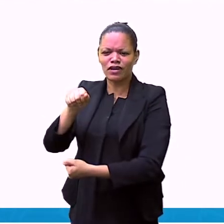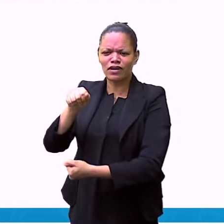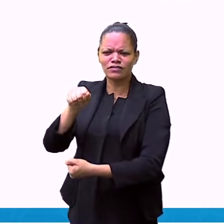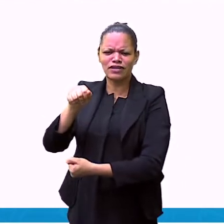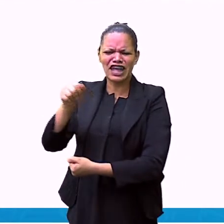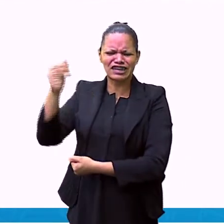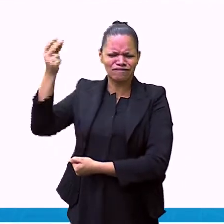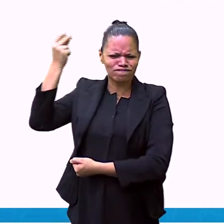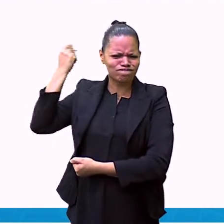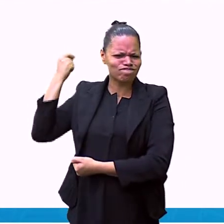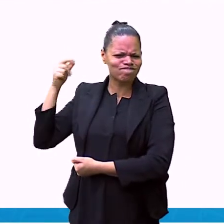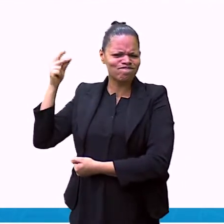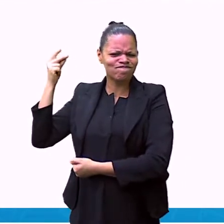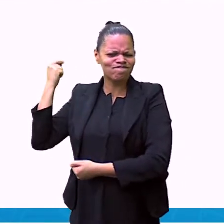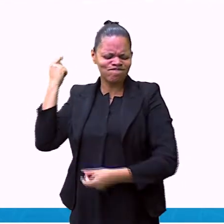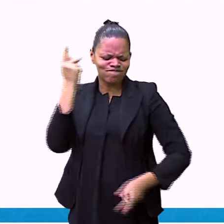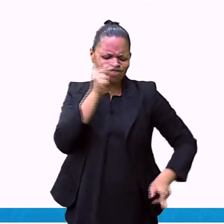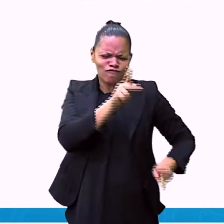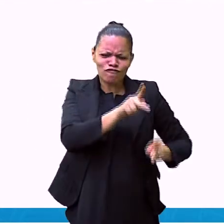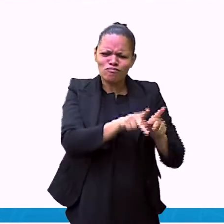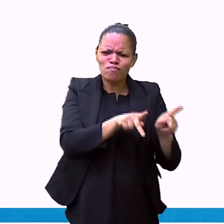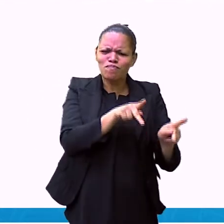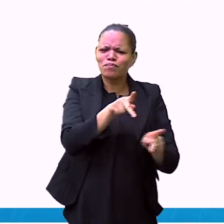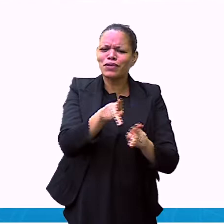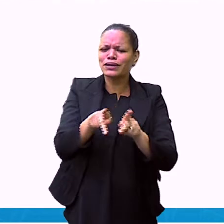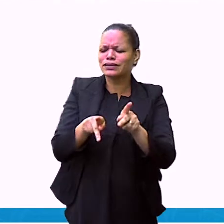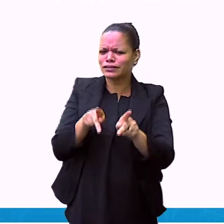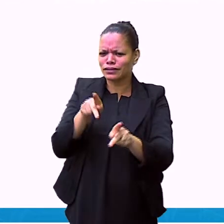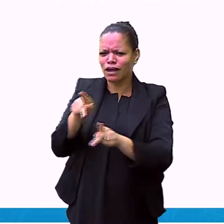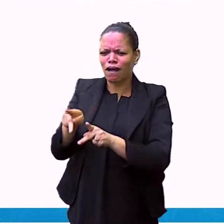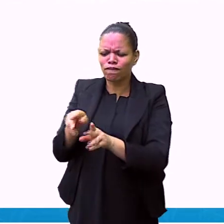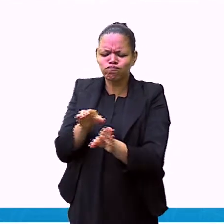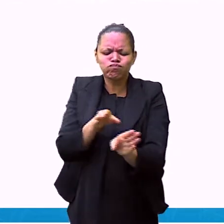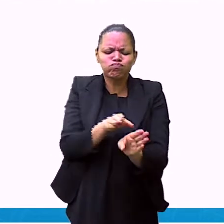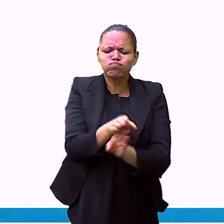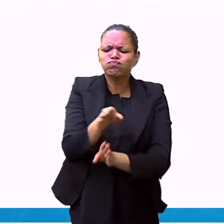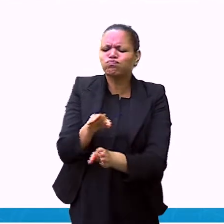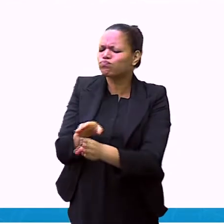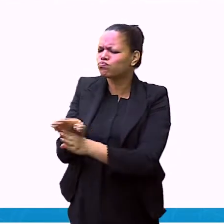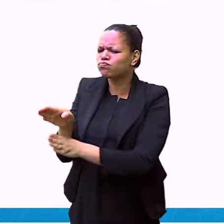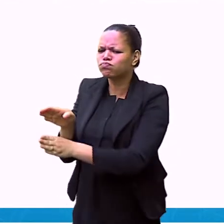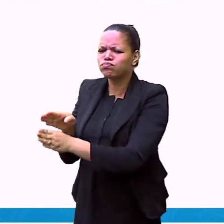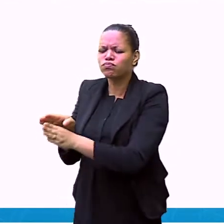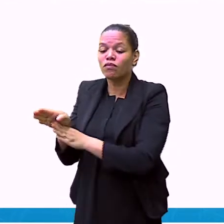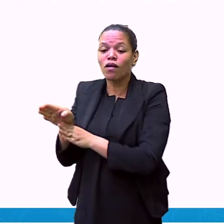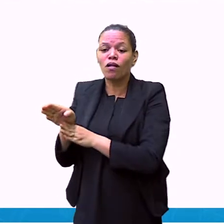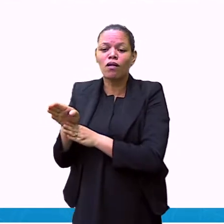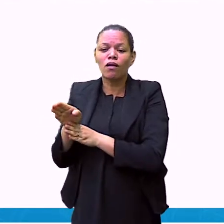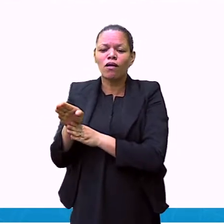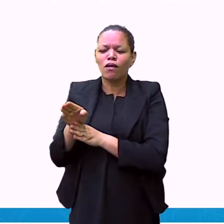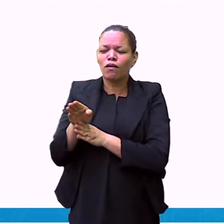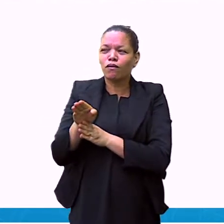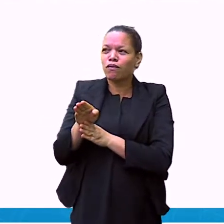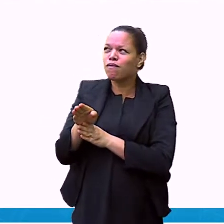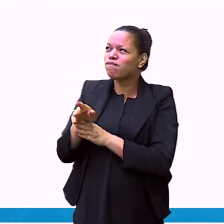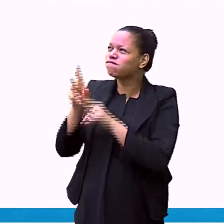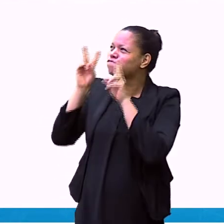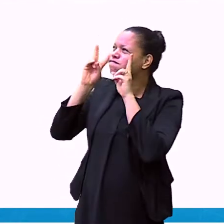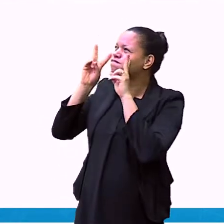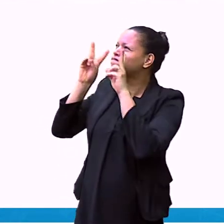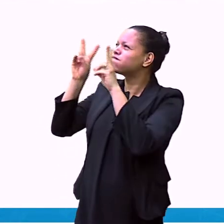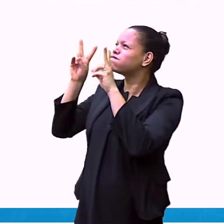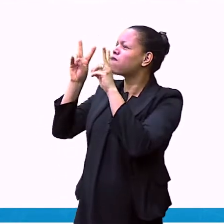Muitos povos, eles se orientavam, pelas fases da lua para contar o tempo.